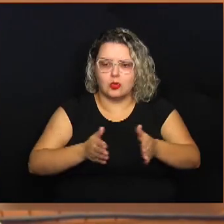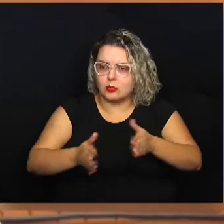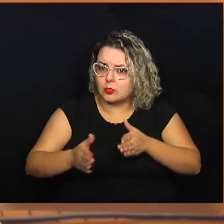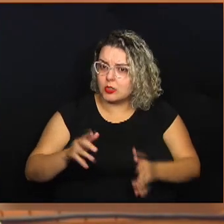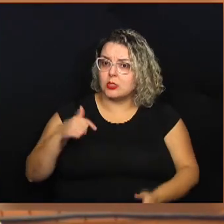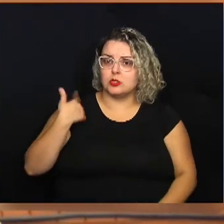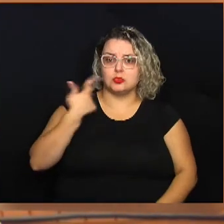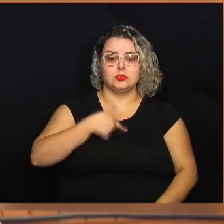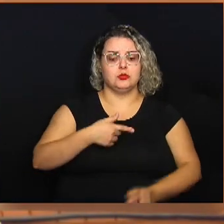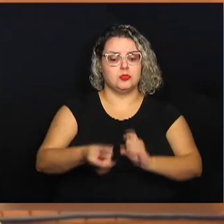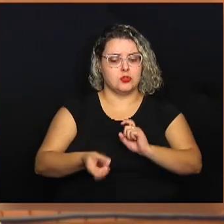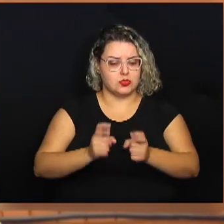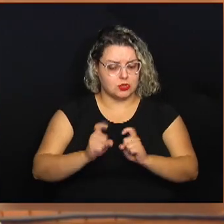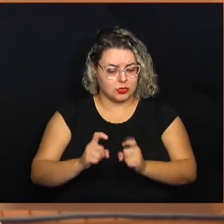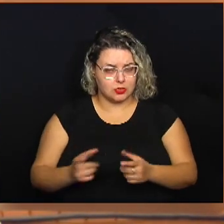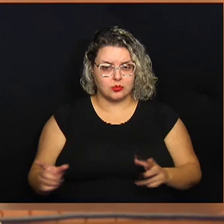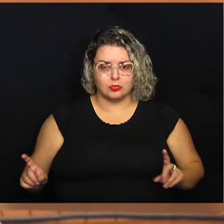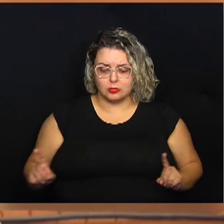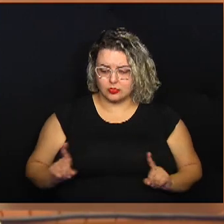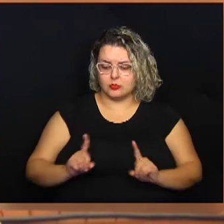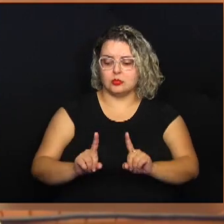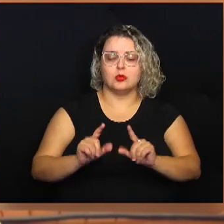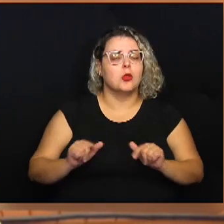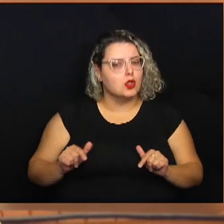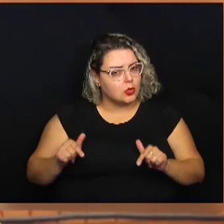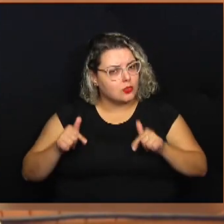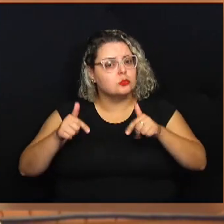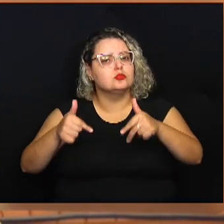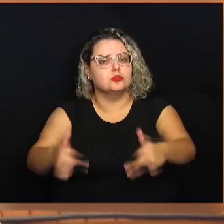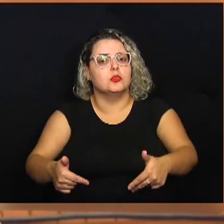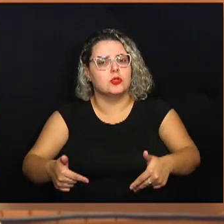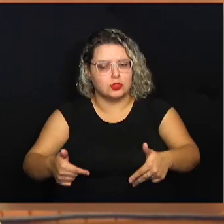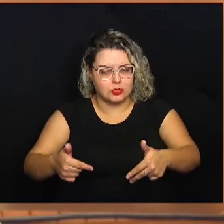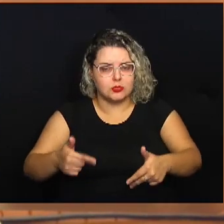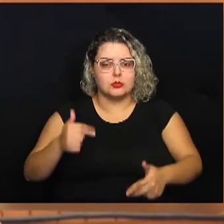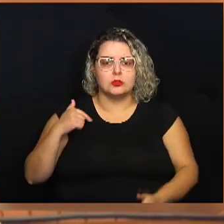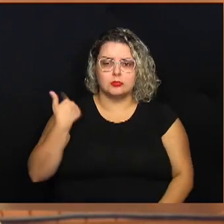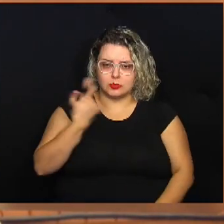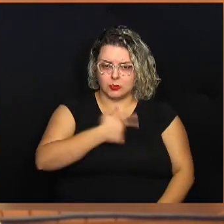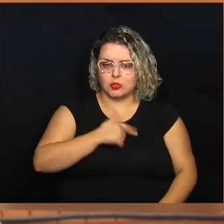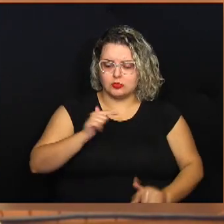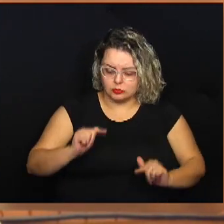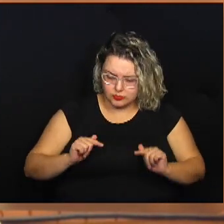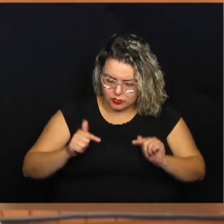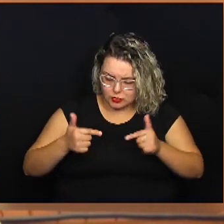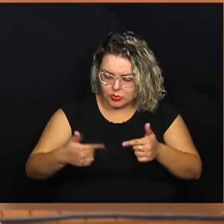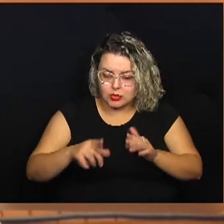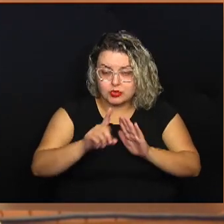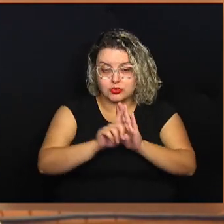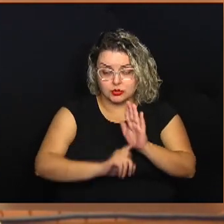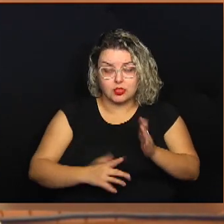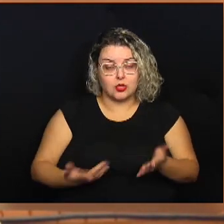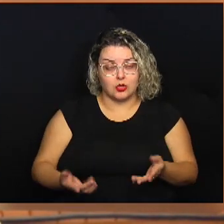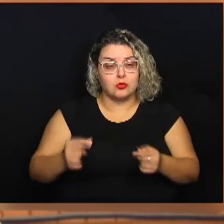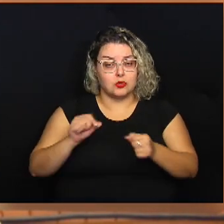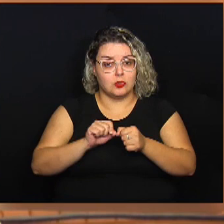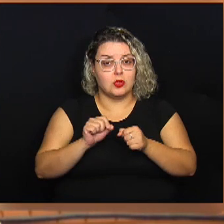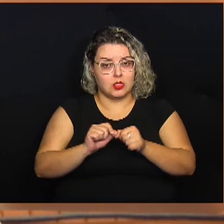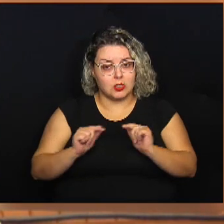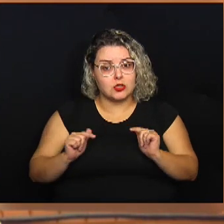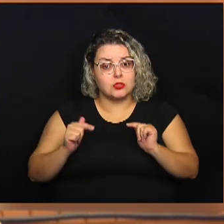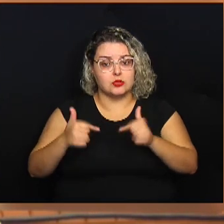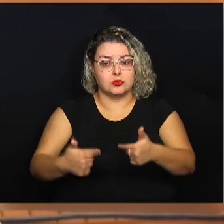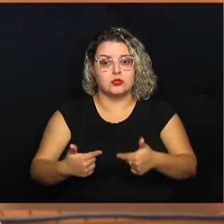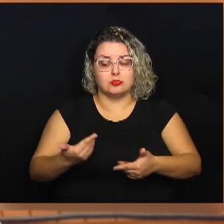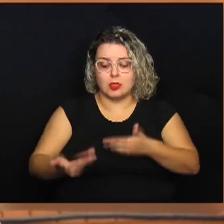estávamos reunidos, lutando pelos nossos direitos, fazendo a luta pelo